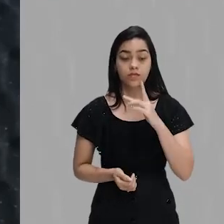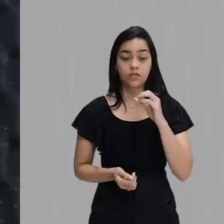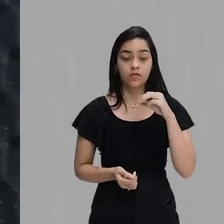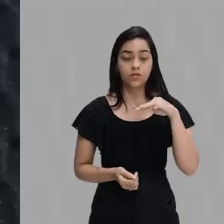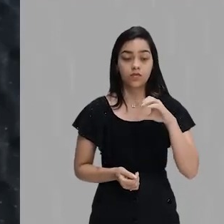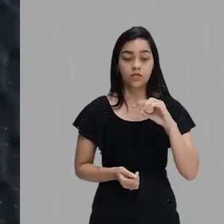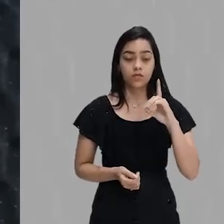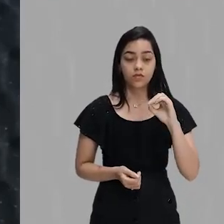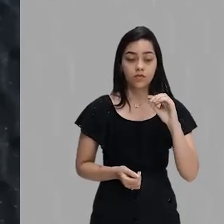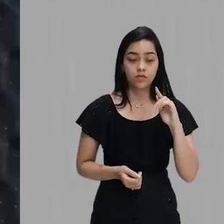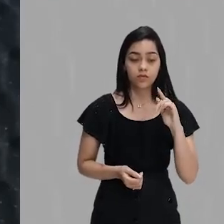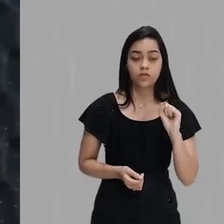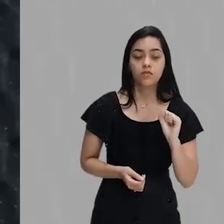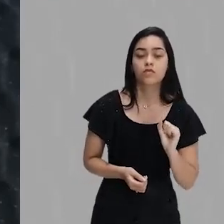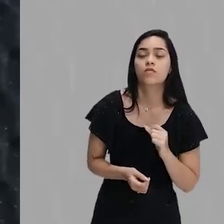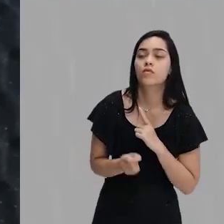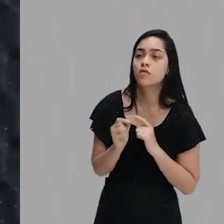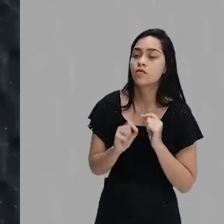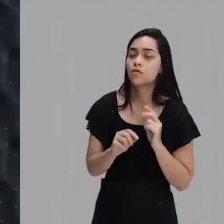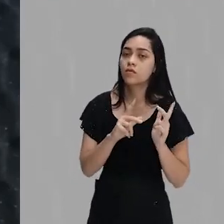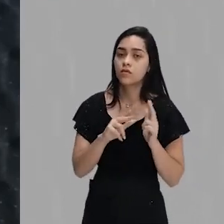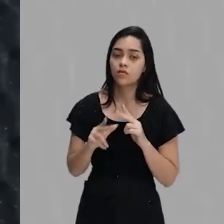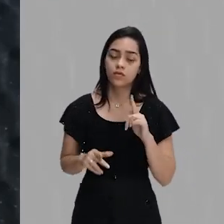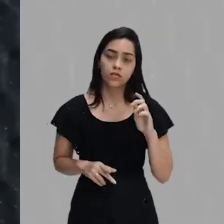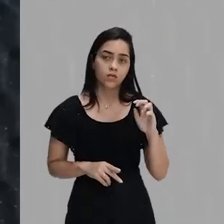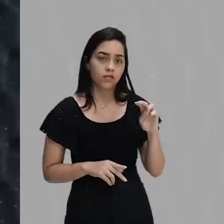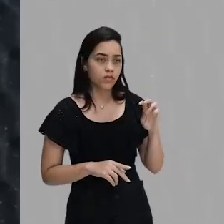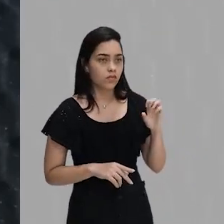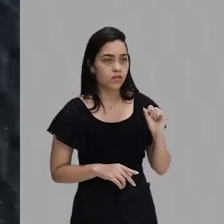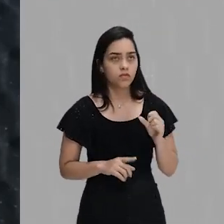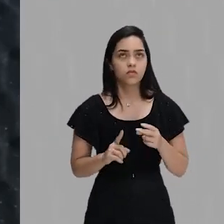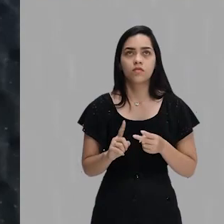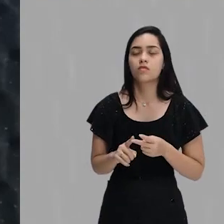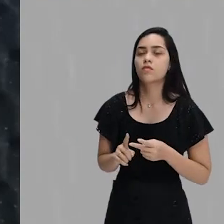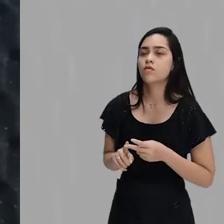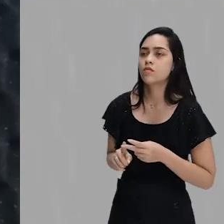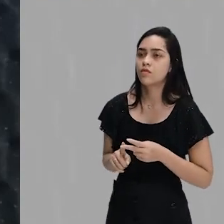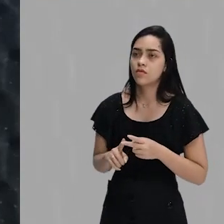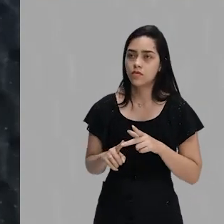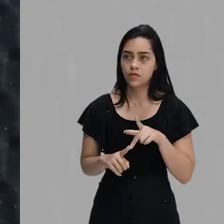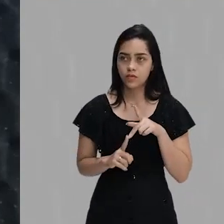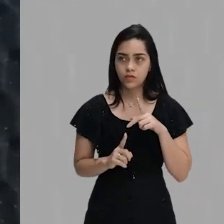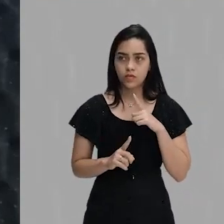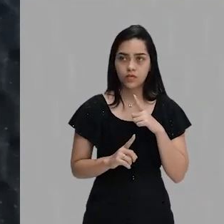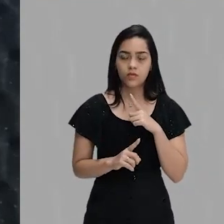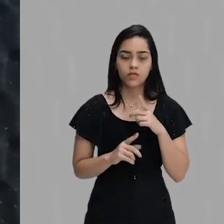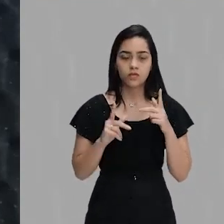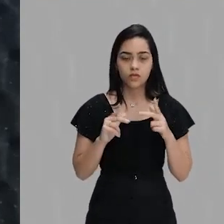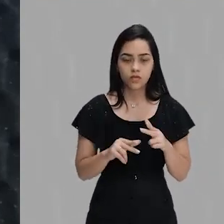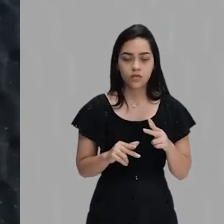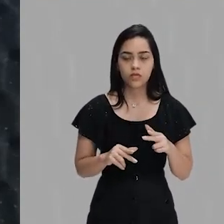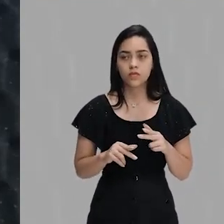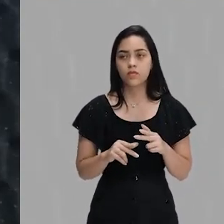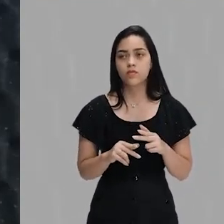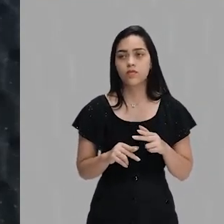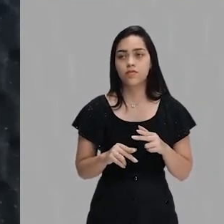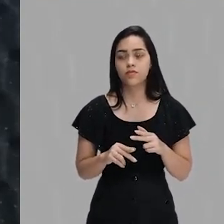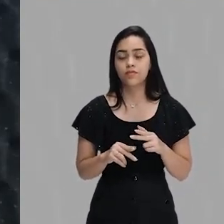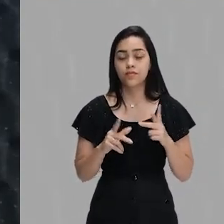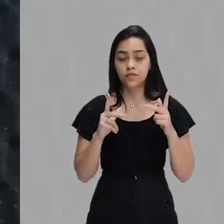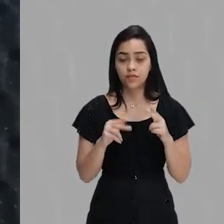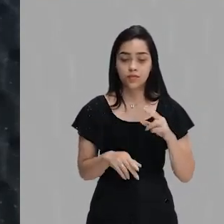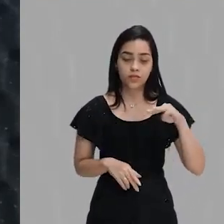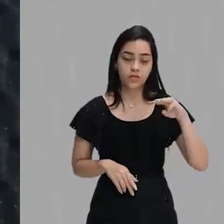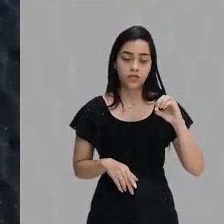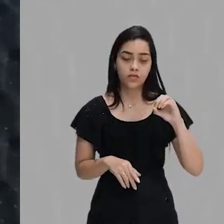são cromossomos que têm os mesmos genes, que têm geralmente a mesma morfologia ou o mesmo